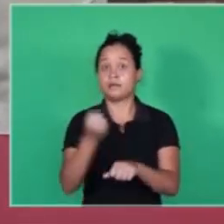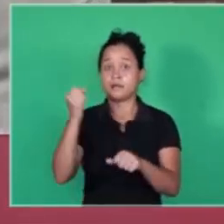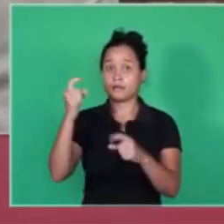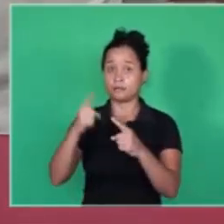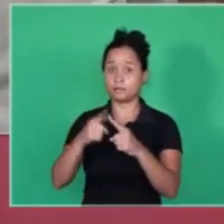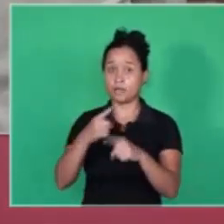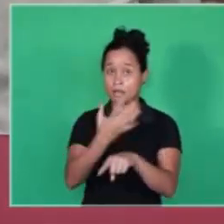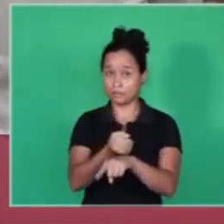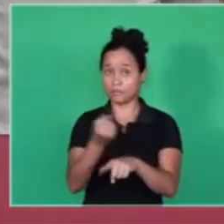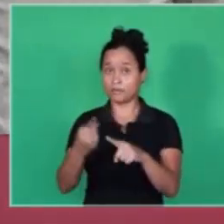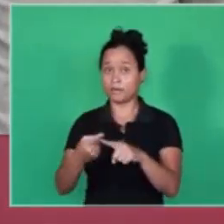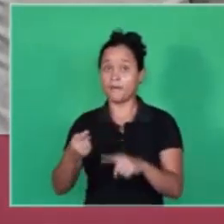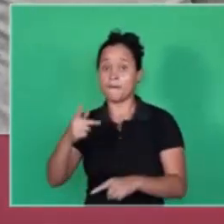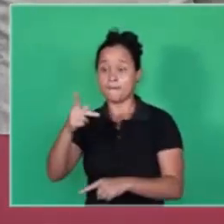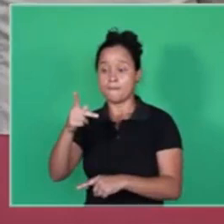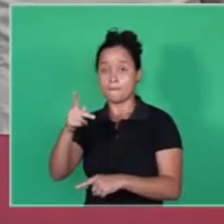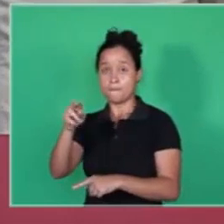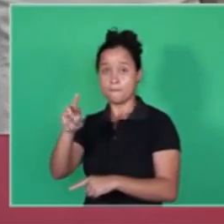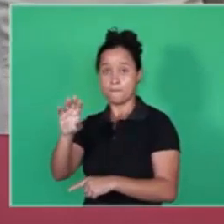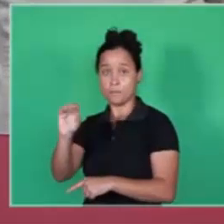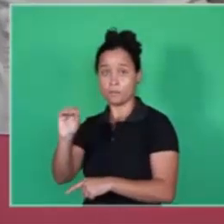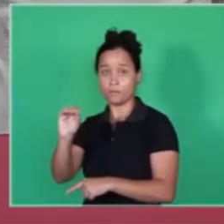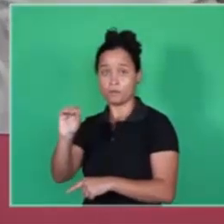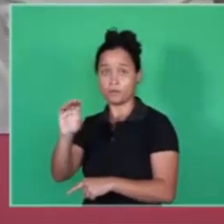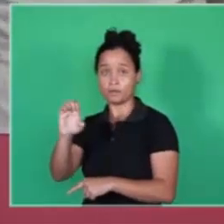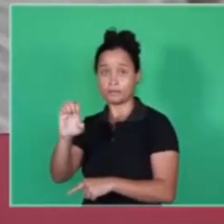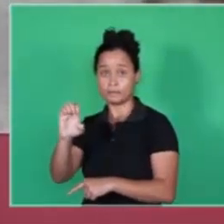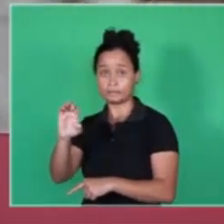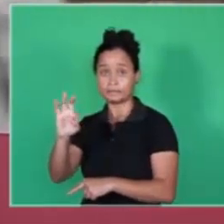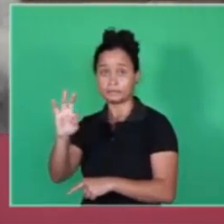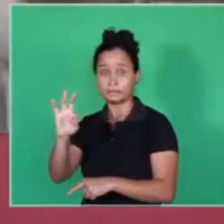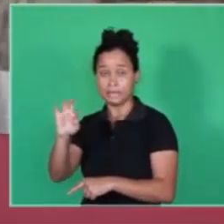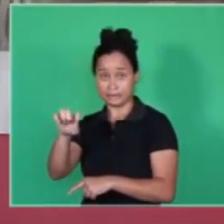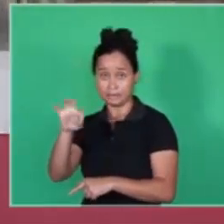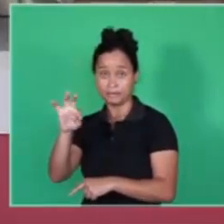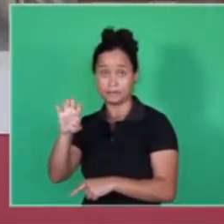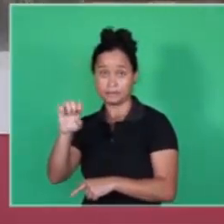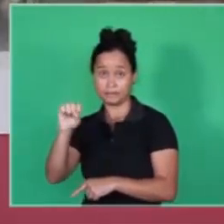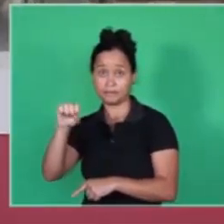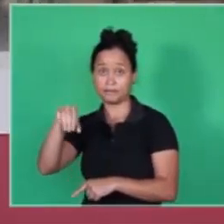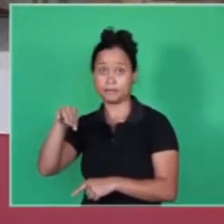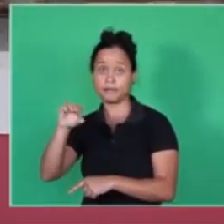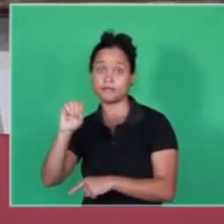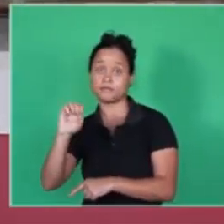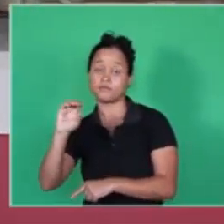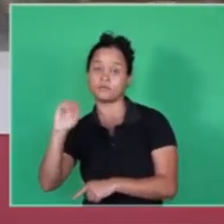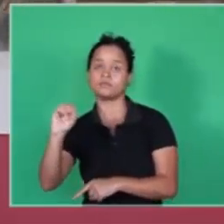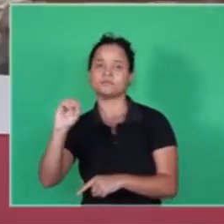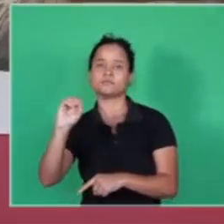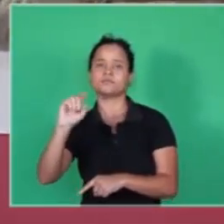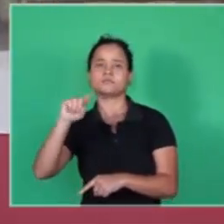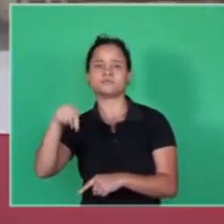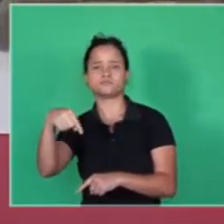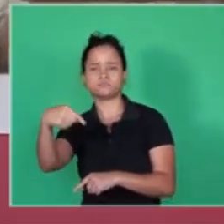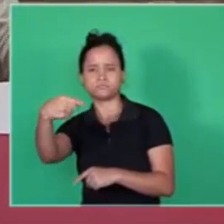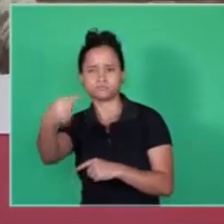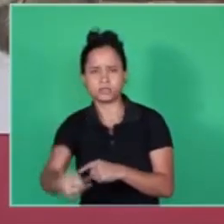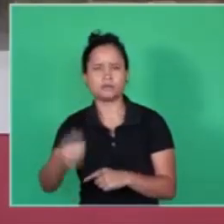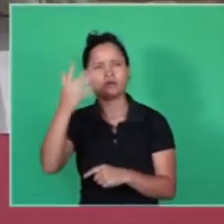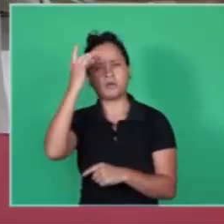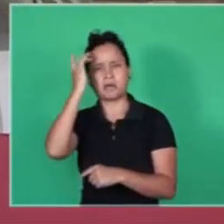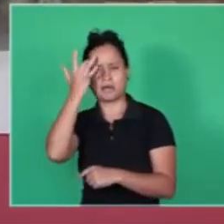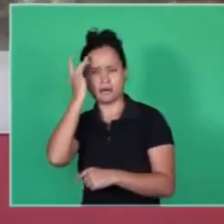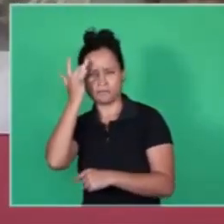pro cogito. É, cogito é de cogitar, é de ficar